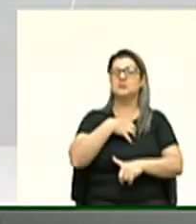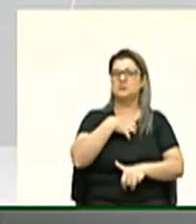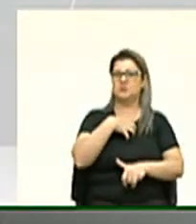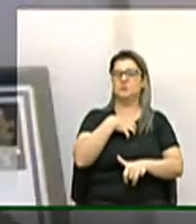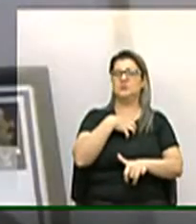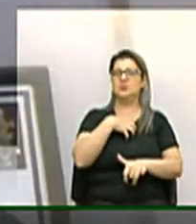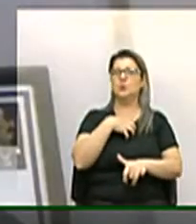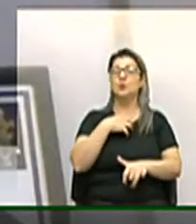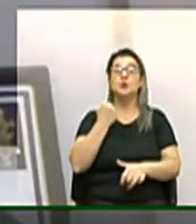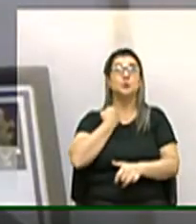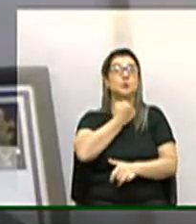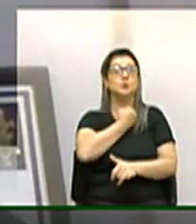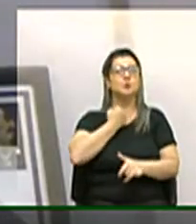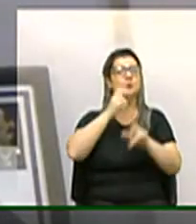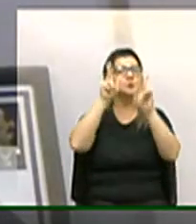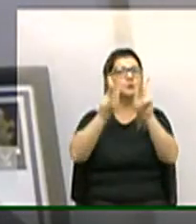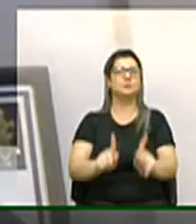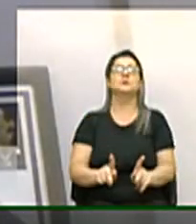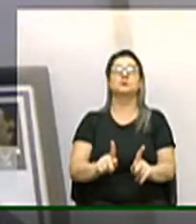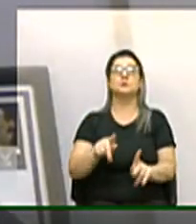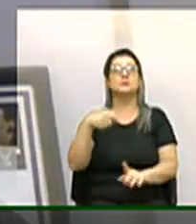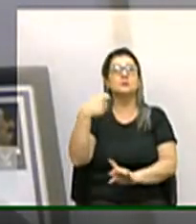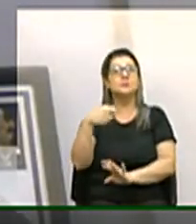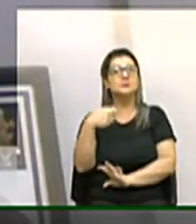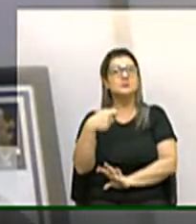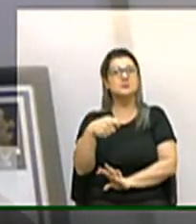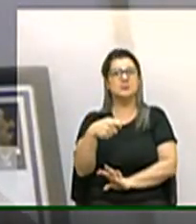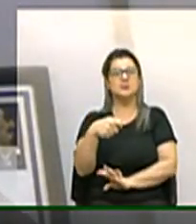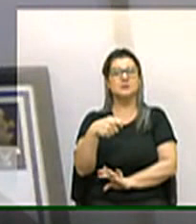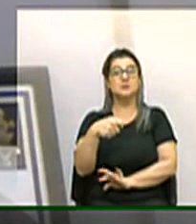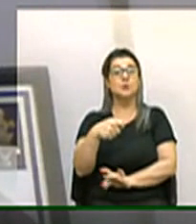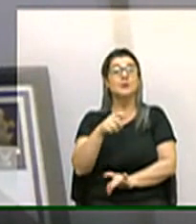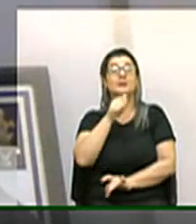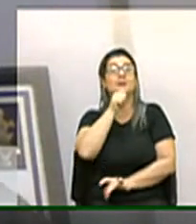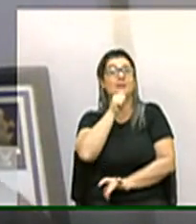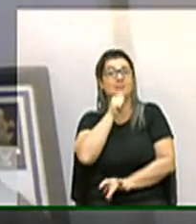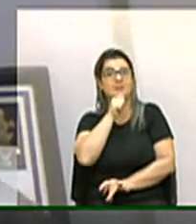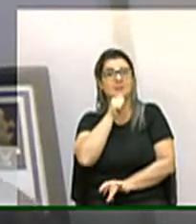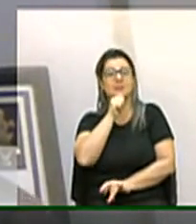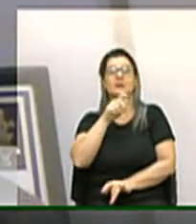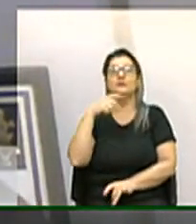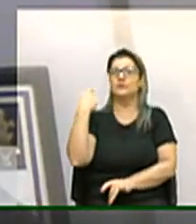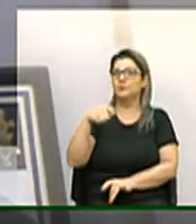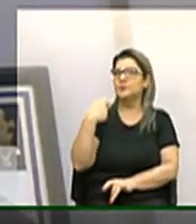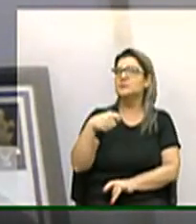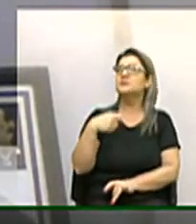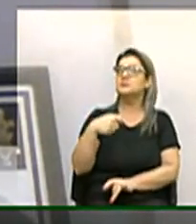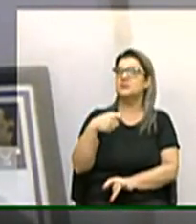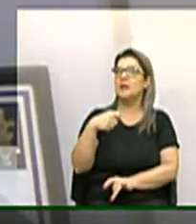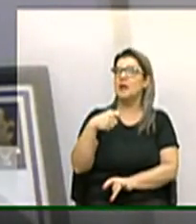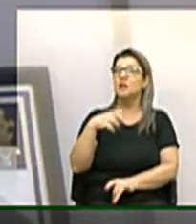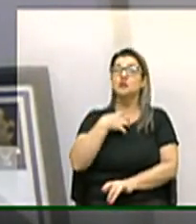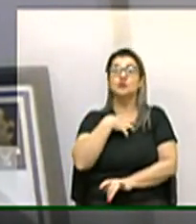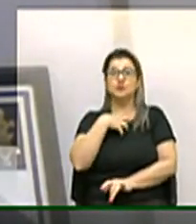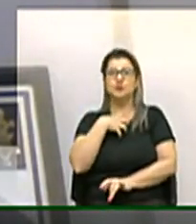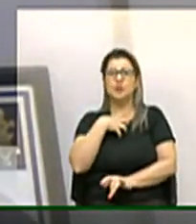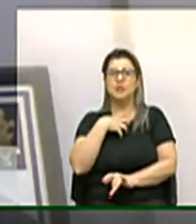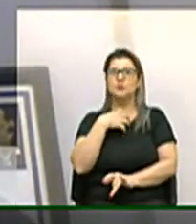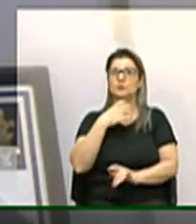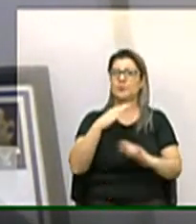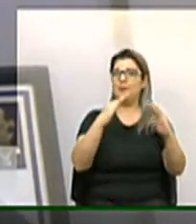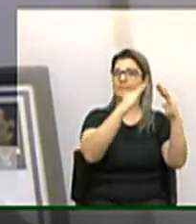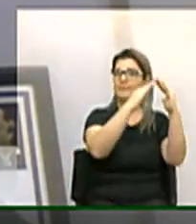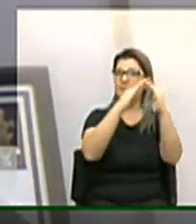pessoas que precisam, né, e que vão precisar de alternativas para morar vai